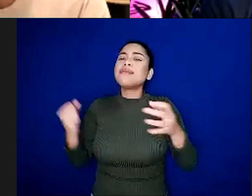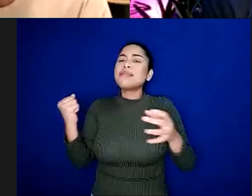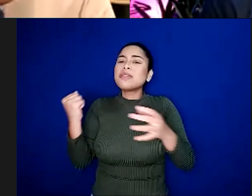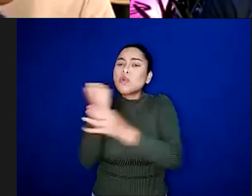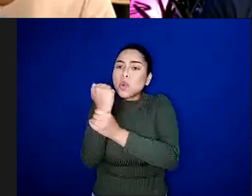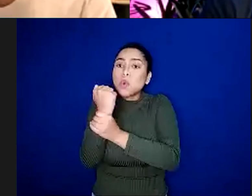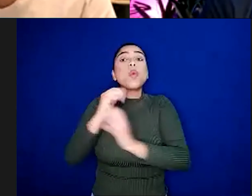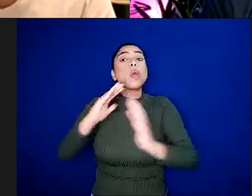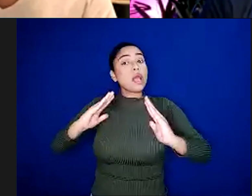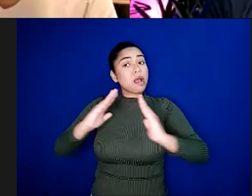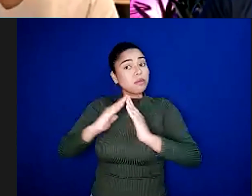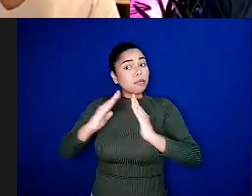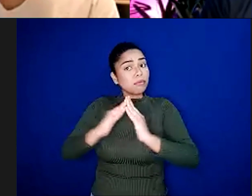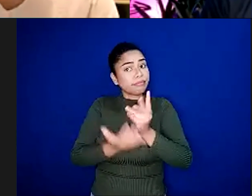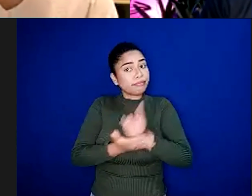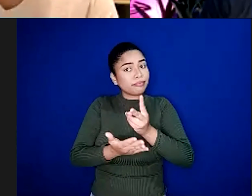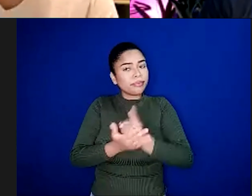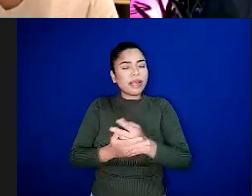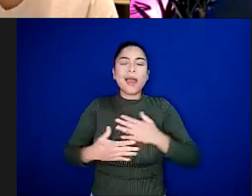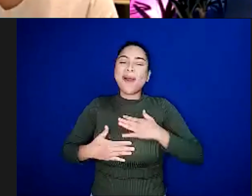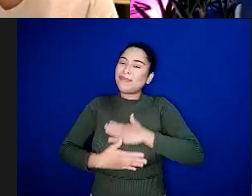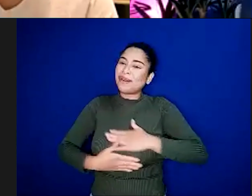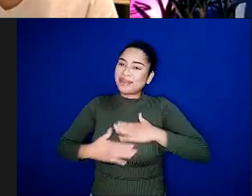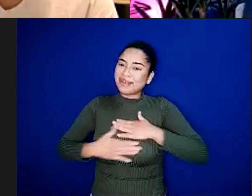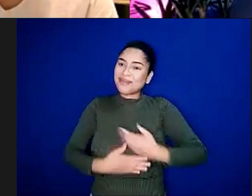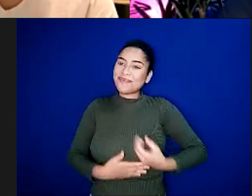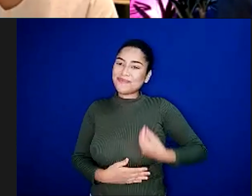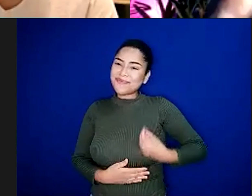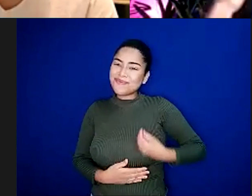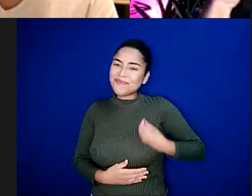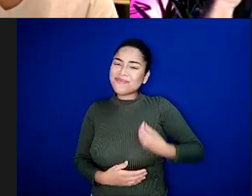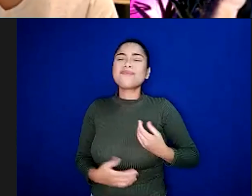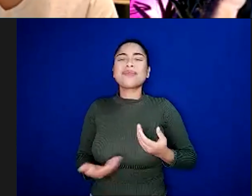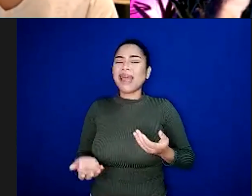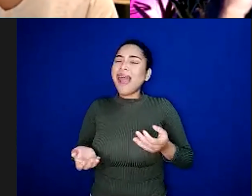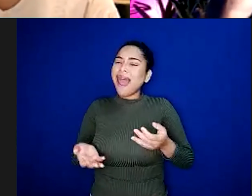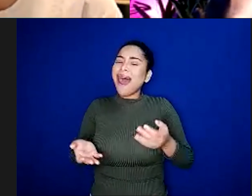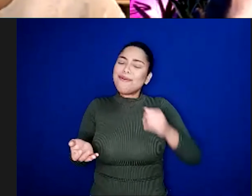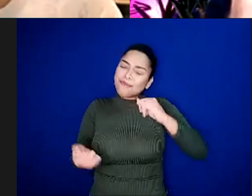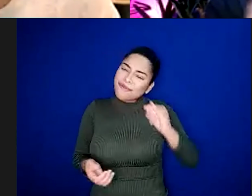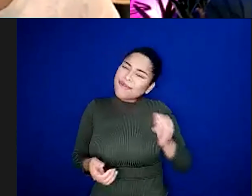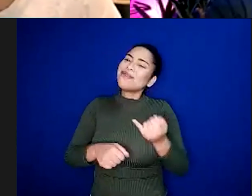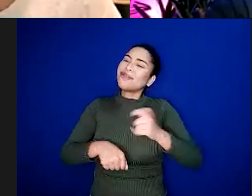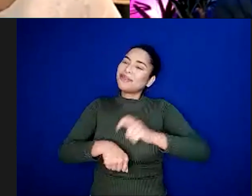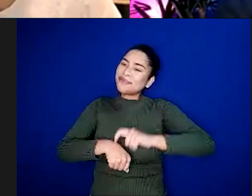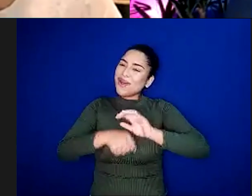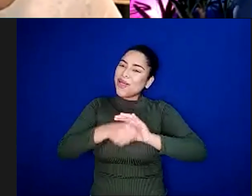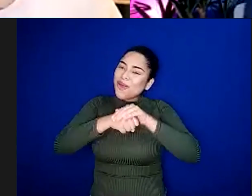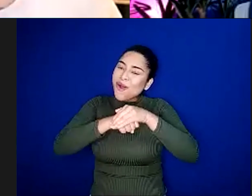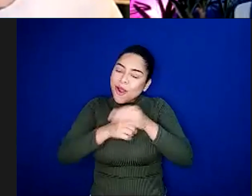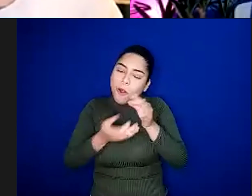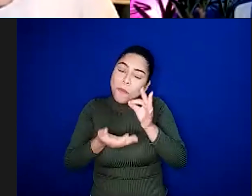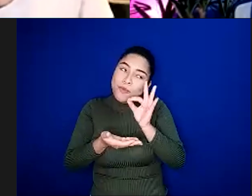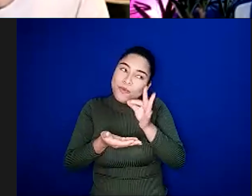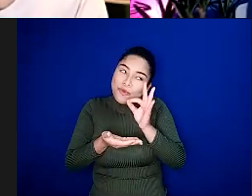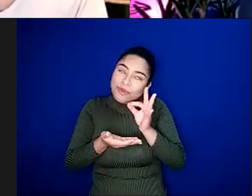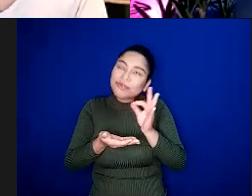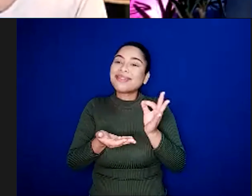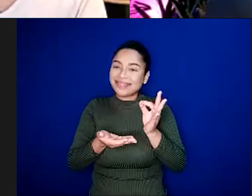prazer e tá aqui nesse encontro nessa troca detesto tomando um cafezinho à noite gente é para que dormir depois